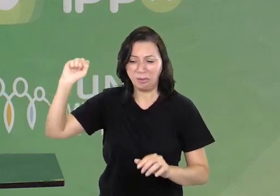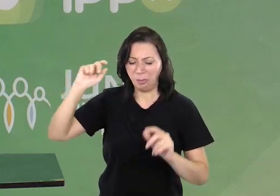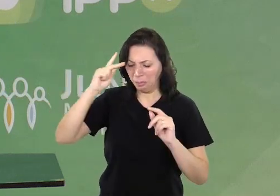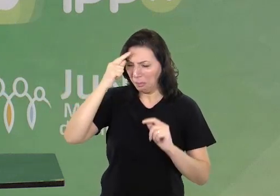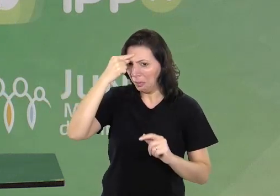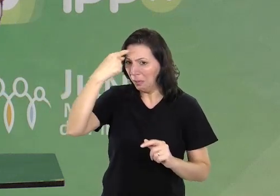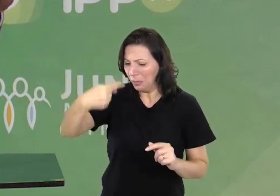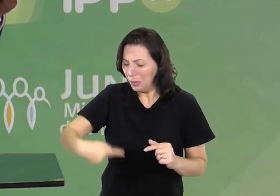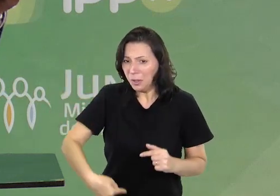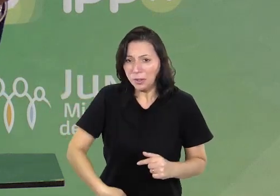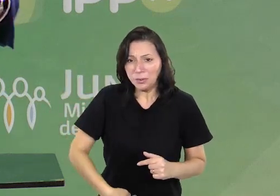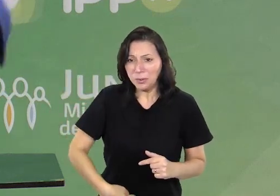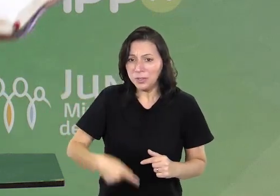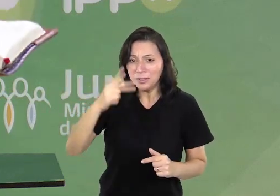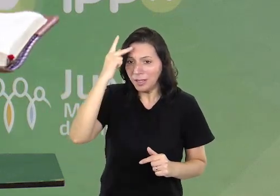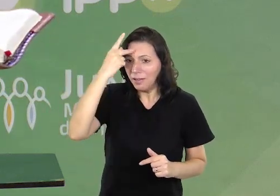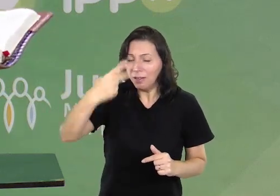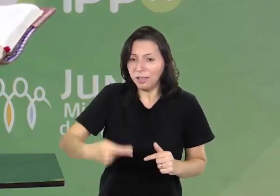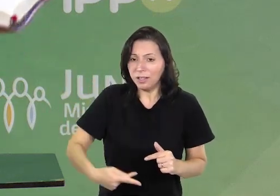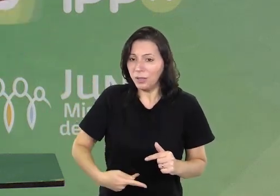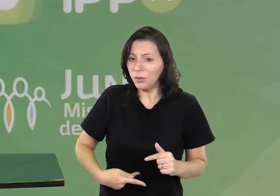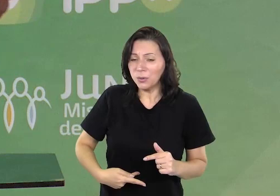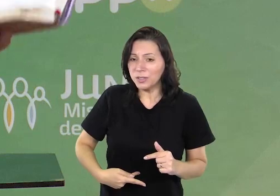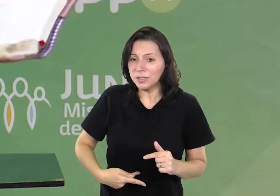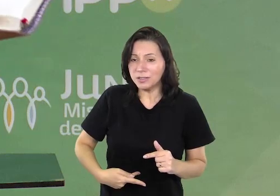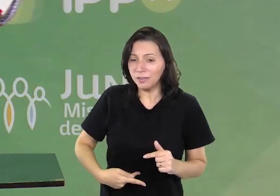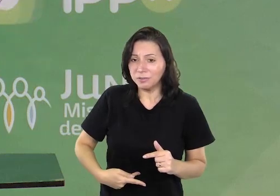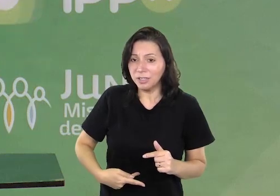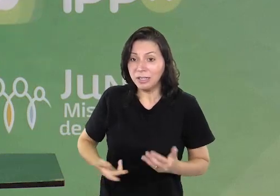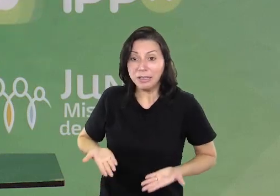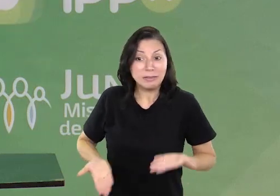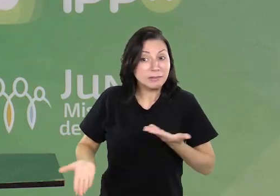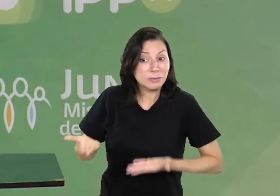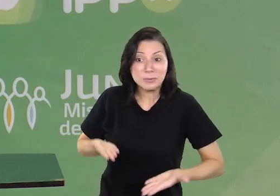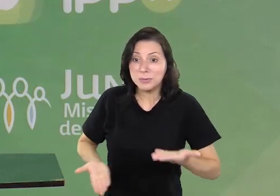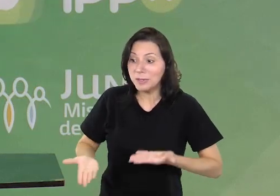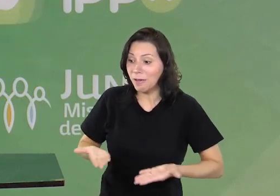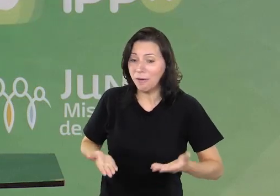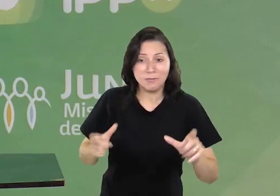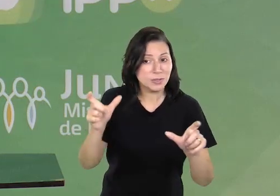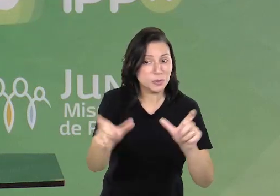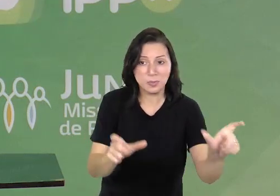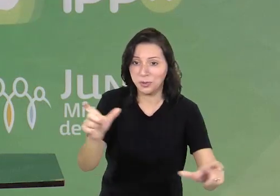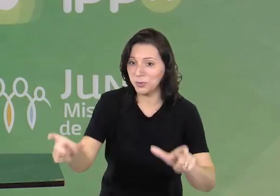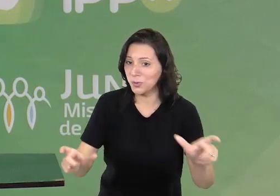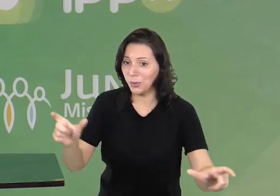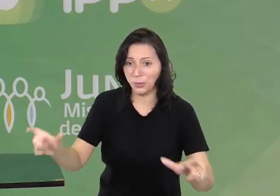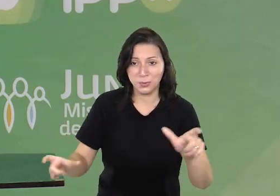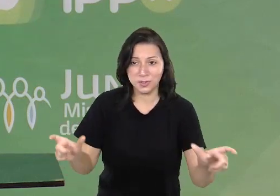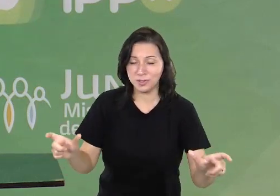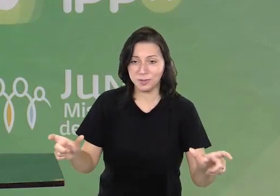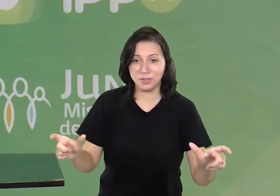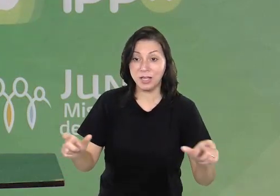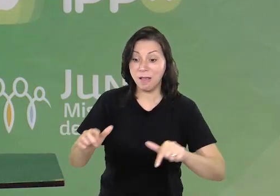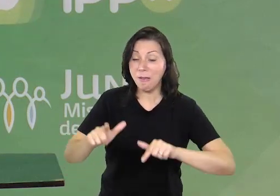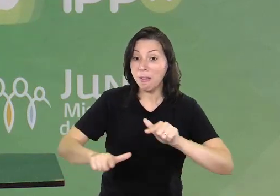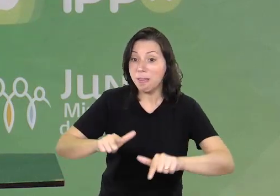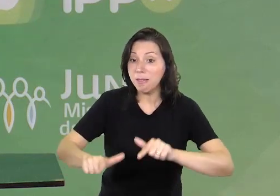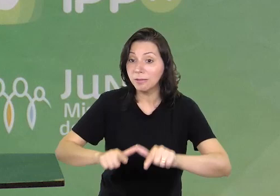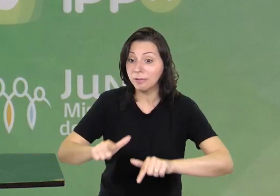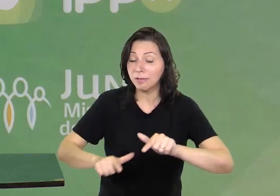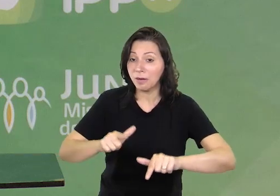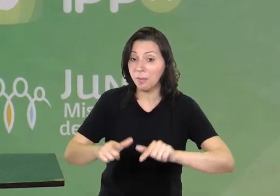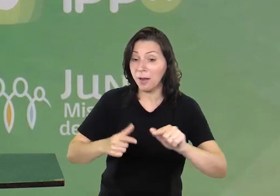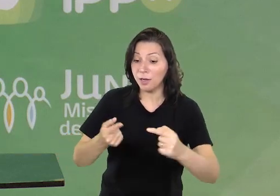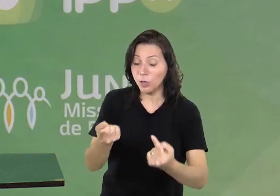e não serve o povo esse servo do povo para fazer para ele e quando você lê a literatura bíblica